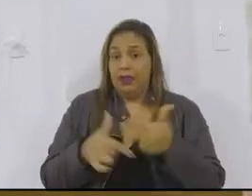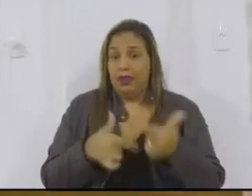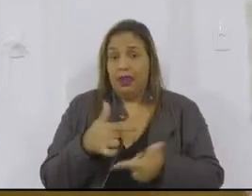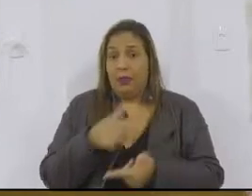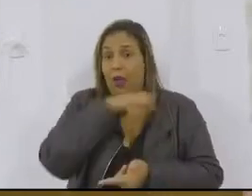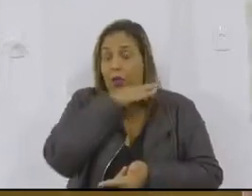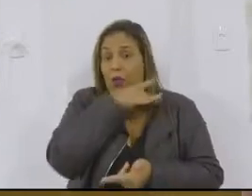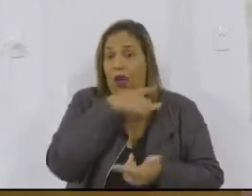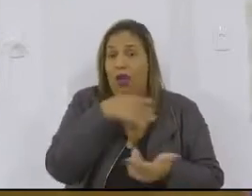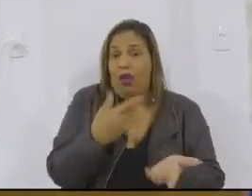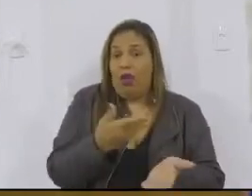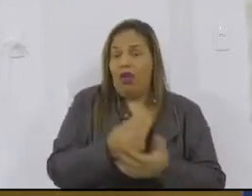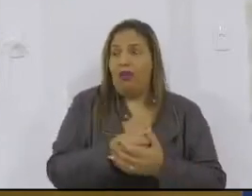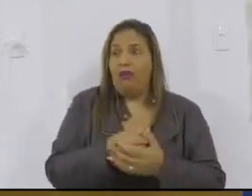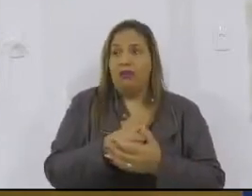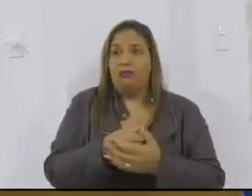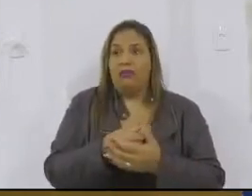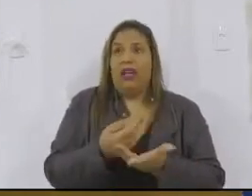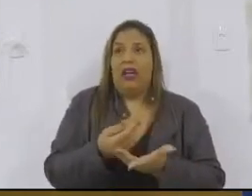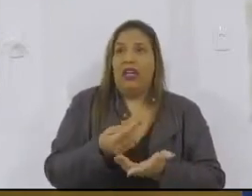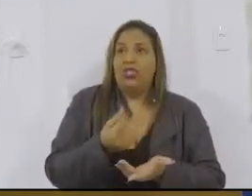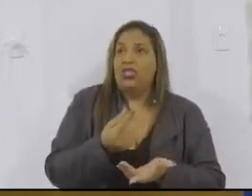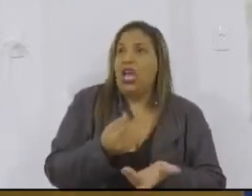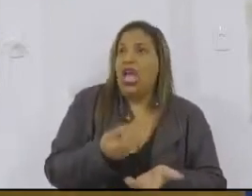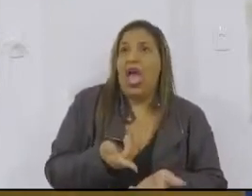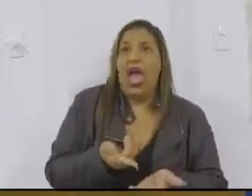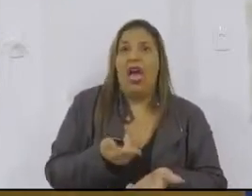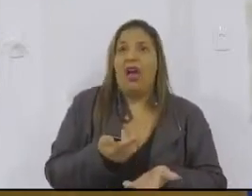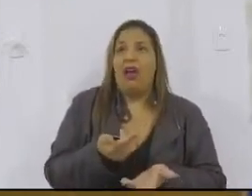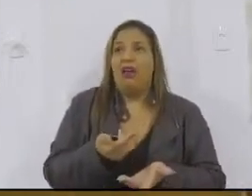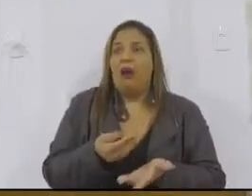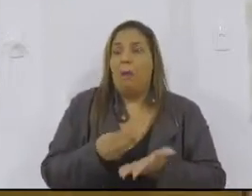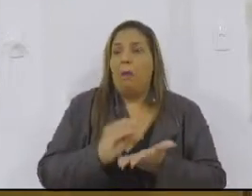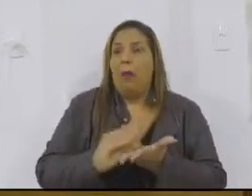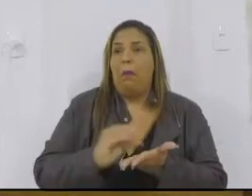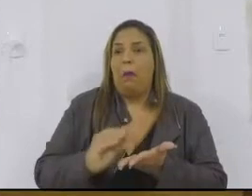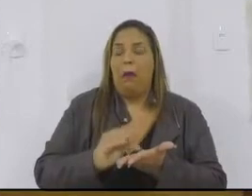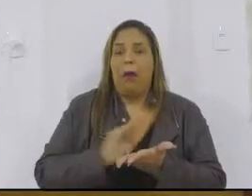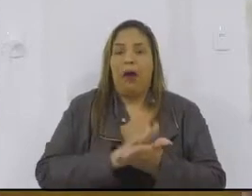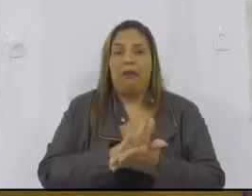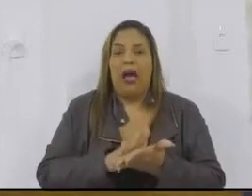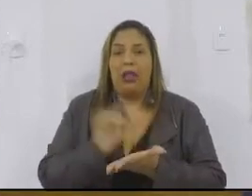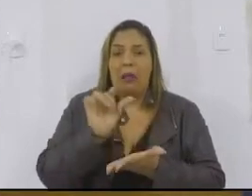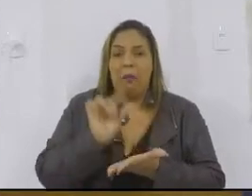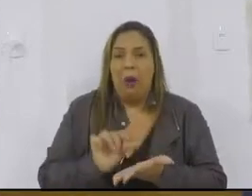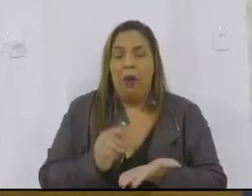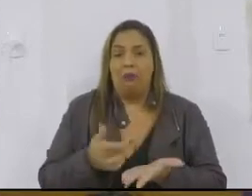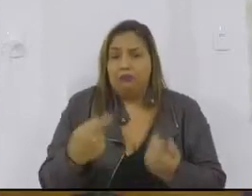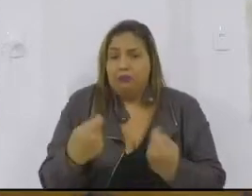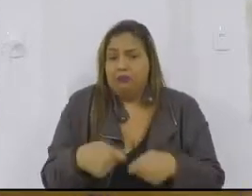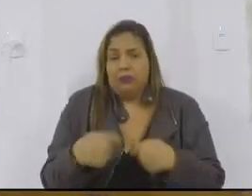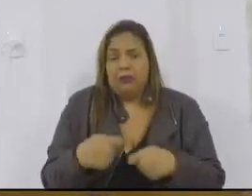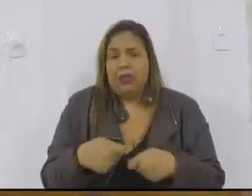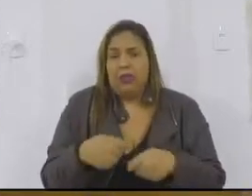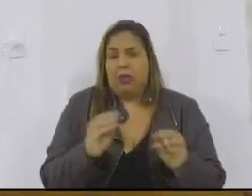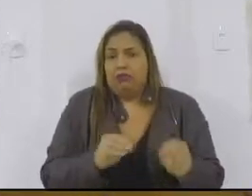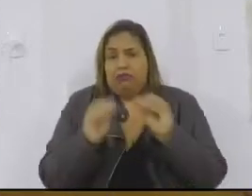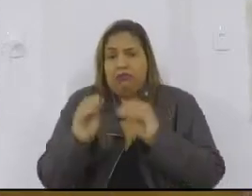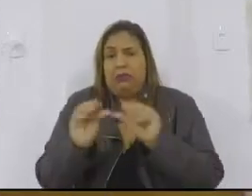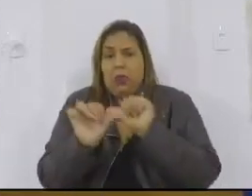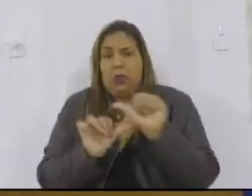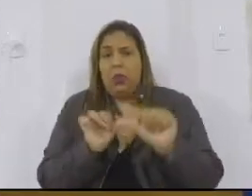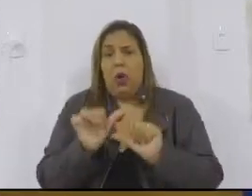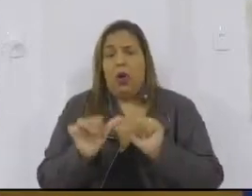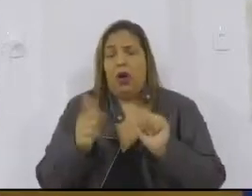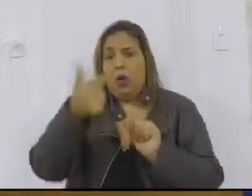ganhando dinheiro, não está se dando bem no município, de alguma maneira, dá vaga para outro. Dá a vaga para outra